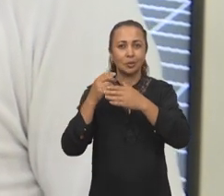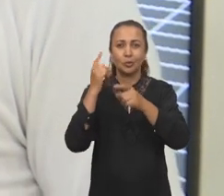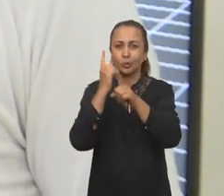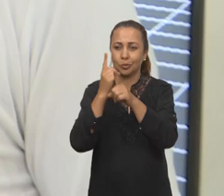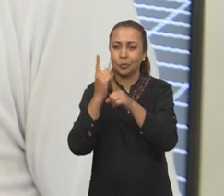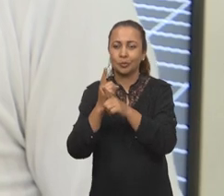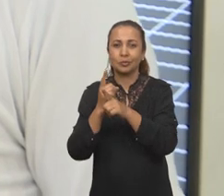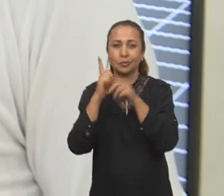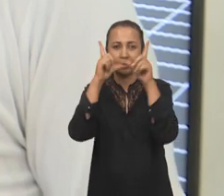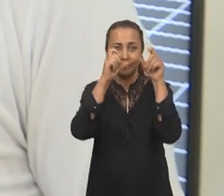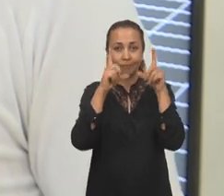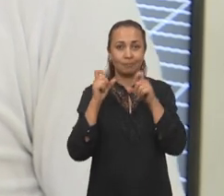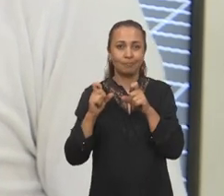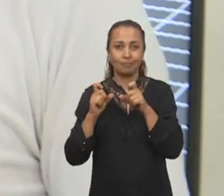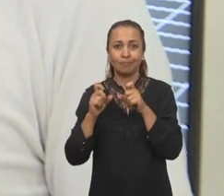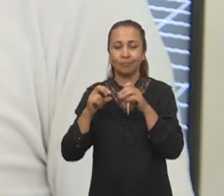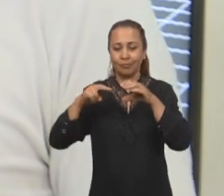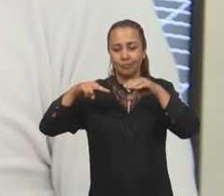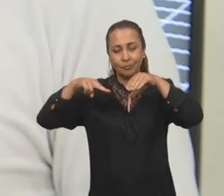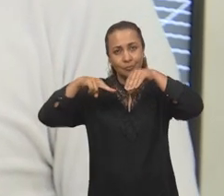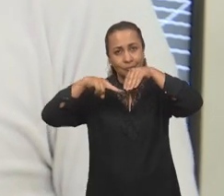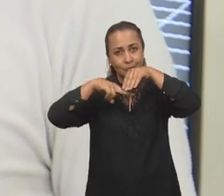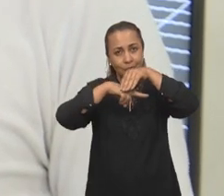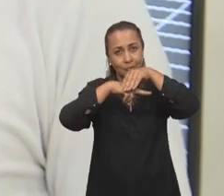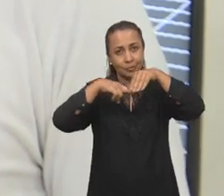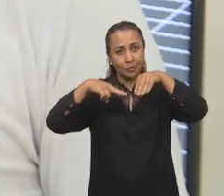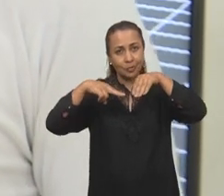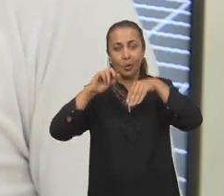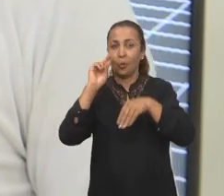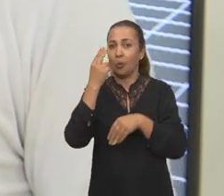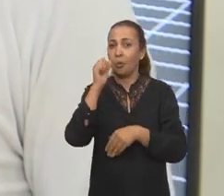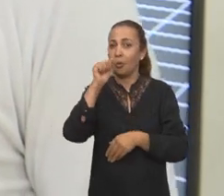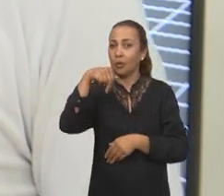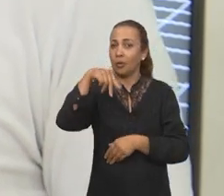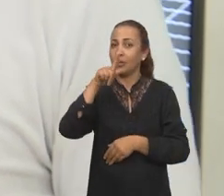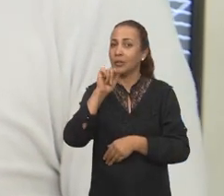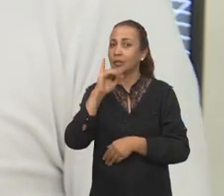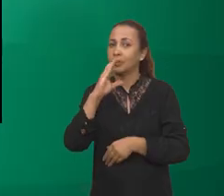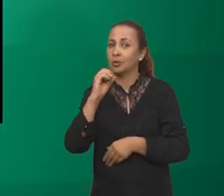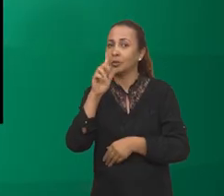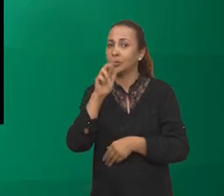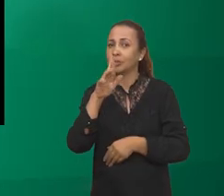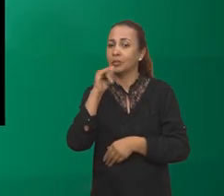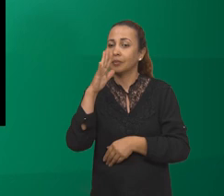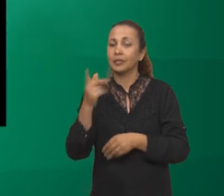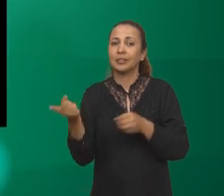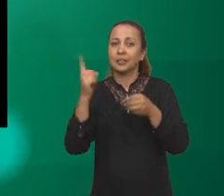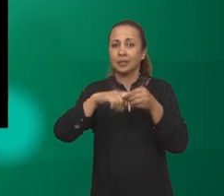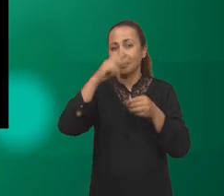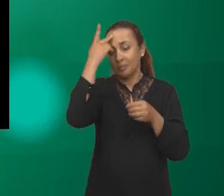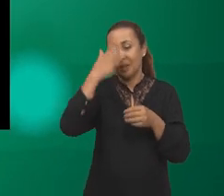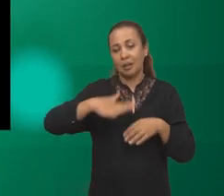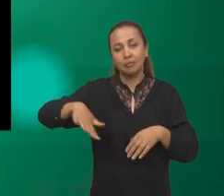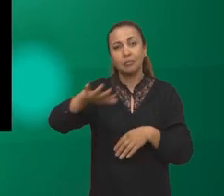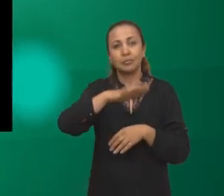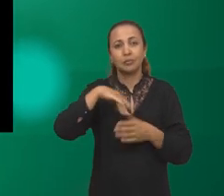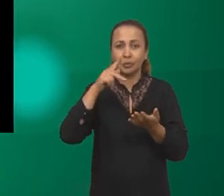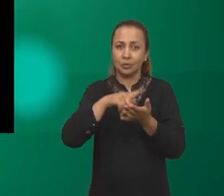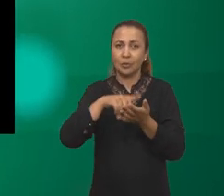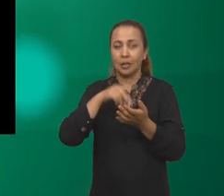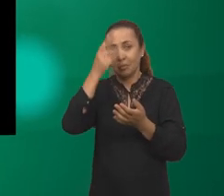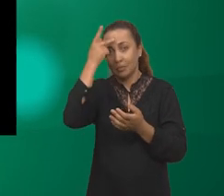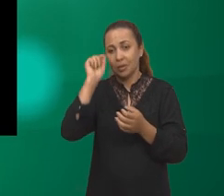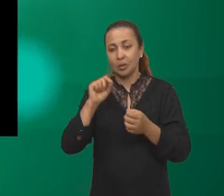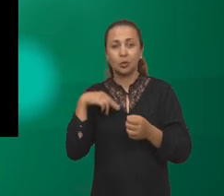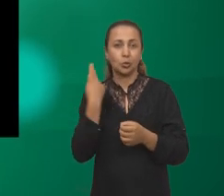de imagens de ressonância magnética ou anjo angiografia né trazer para ambientes reais em que nós podemos